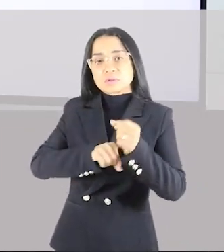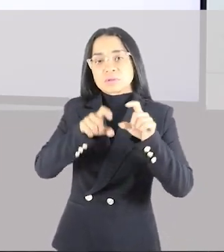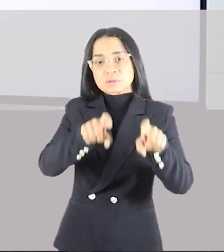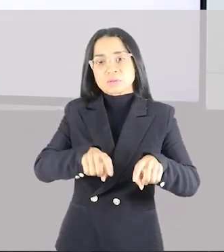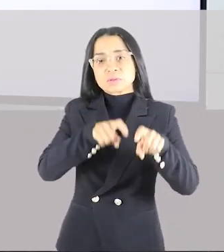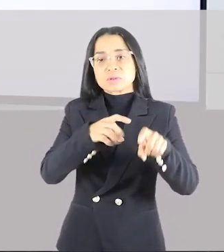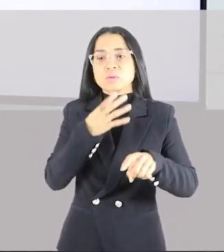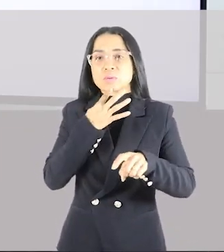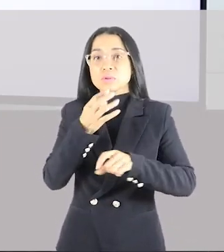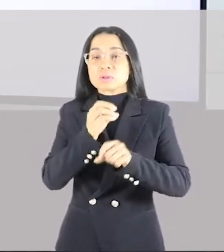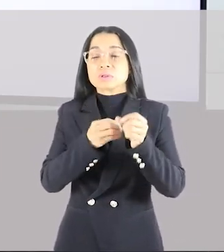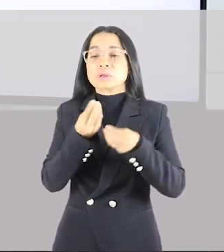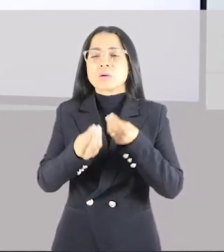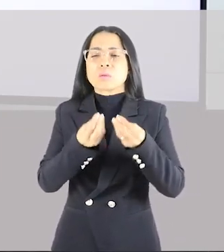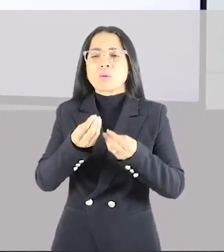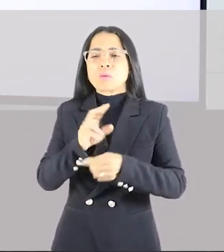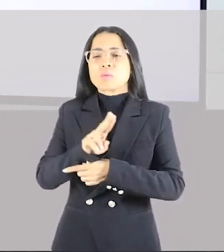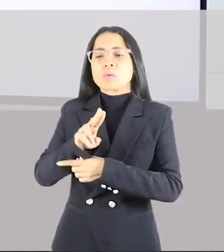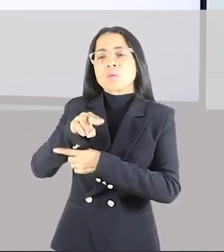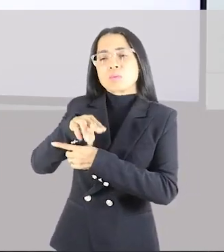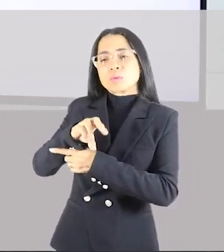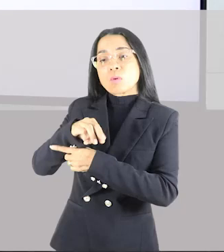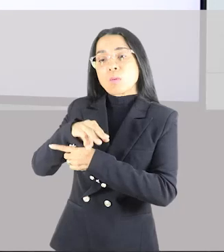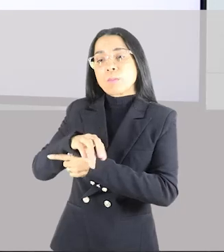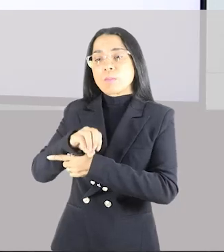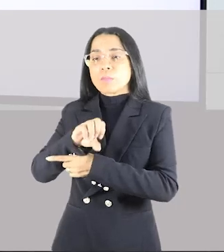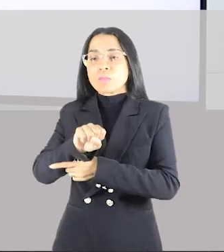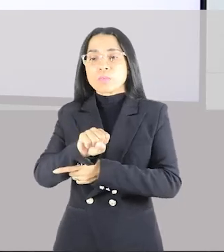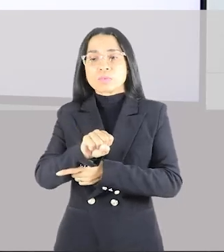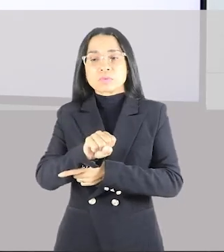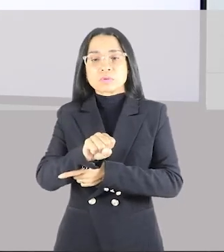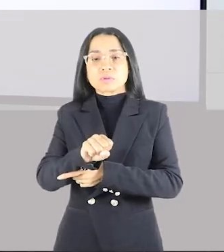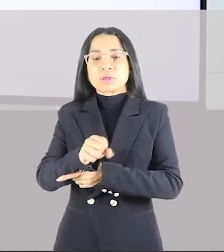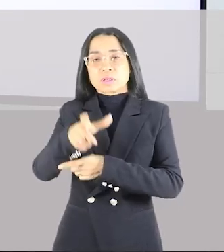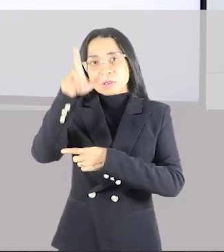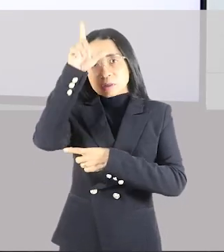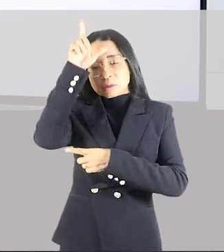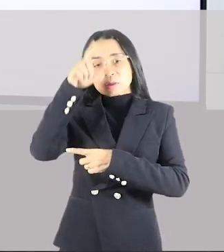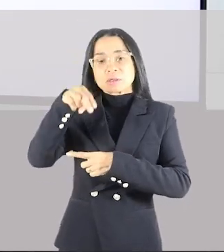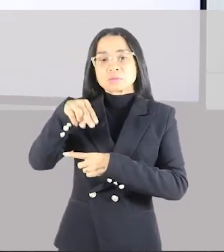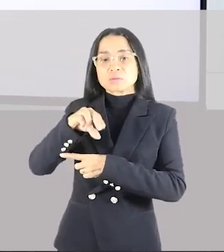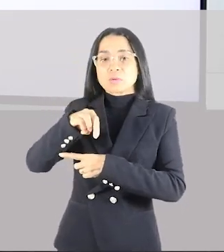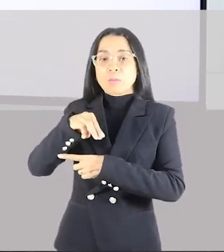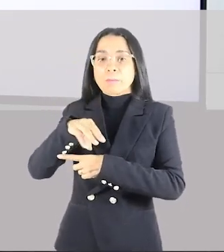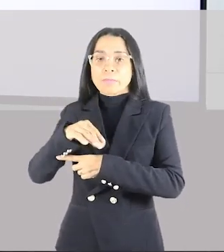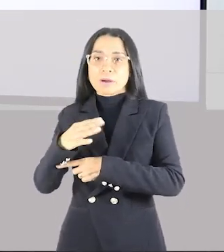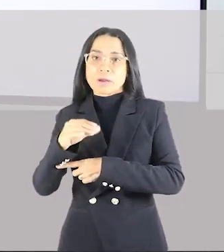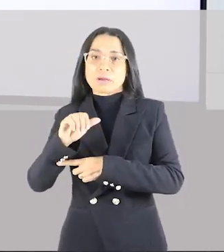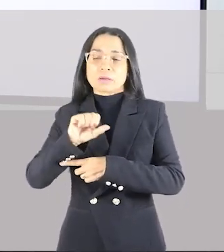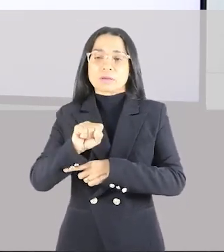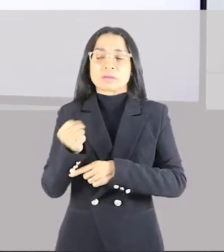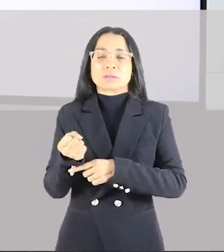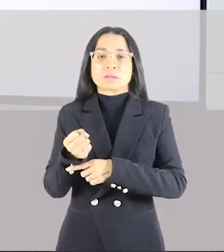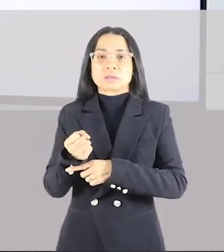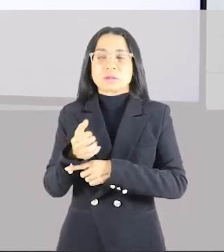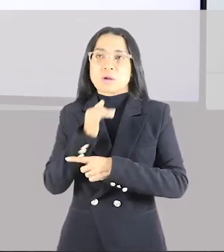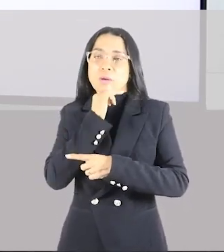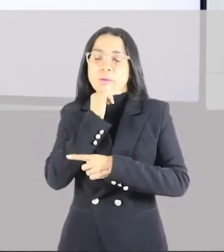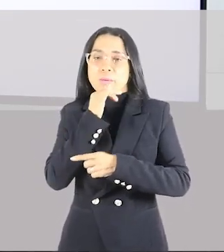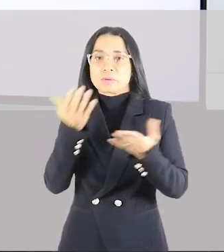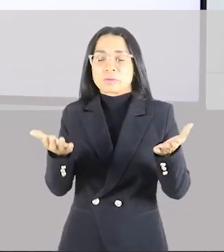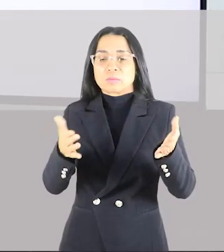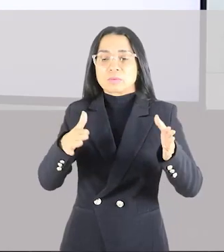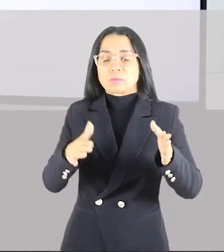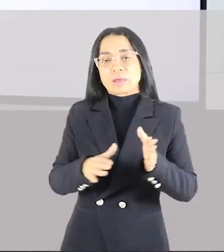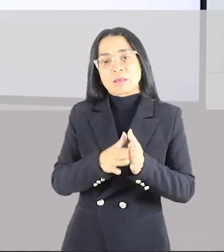nomarcas. Então olha só, gente, o rio enchia e depois ele secava. E quando ele secava, toda a